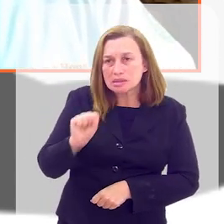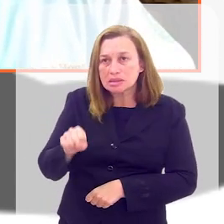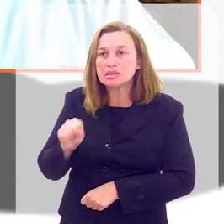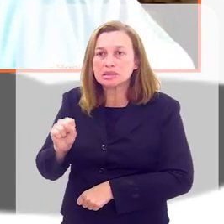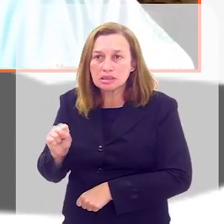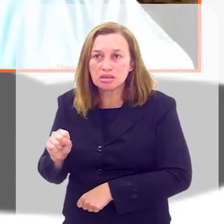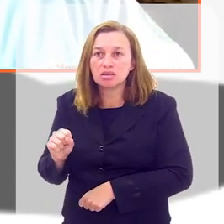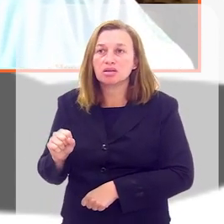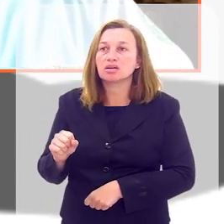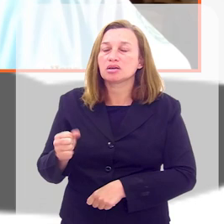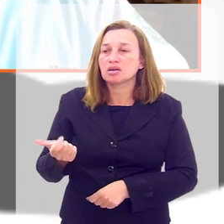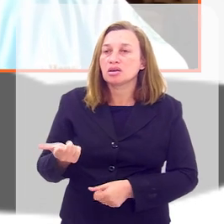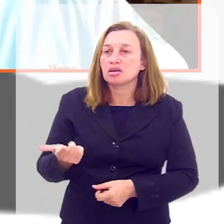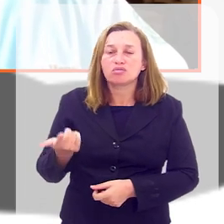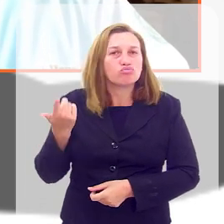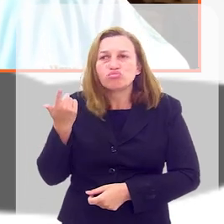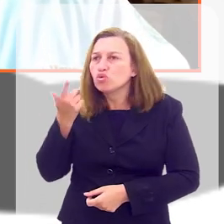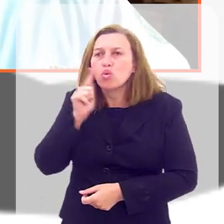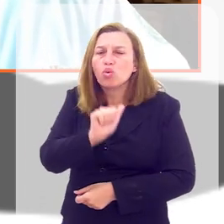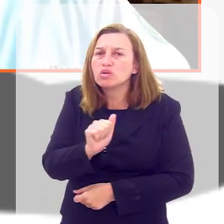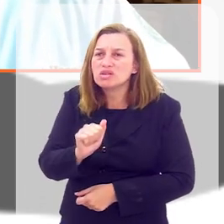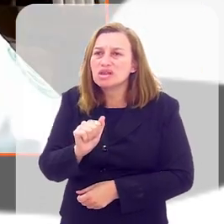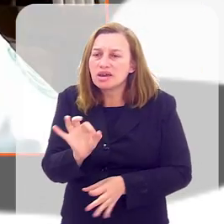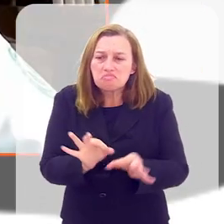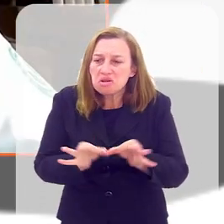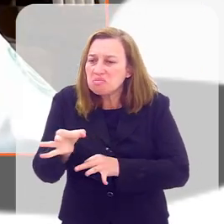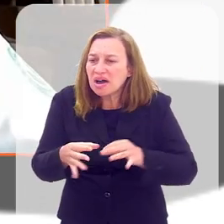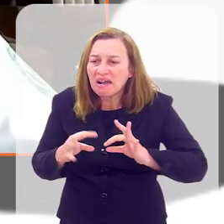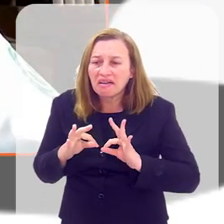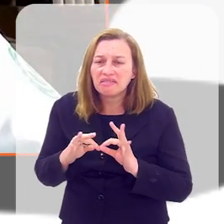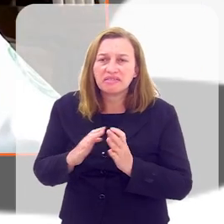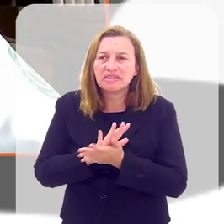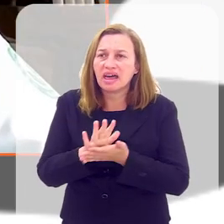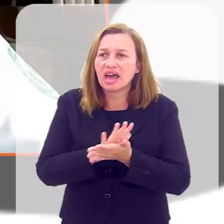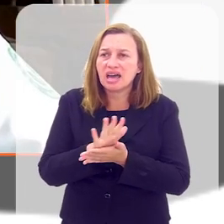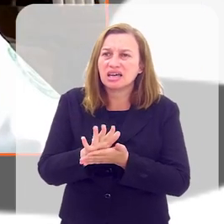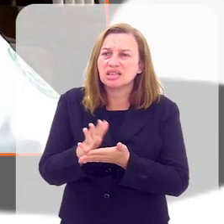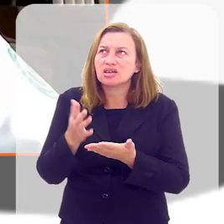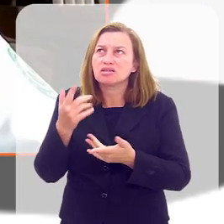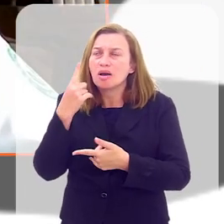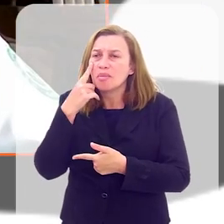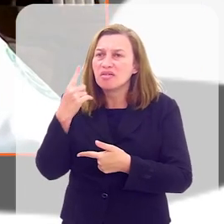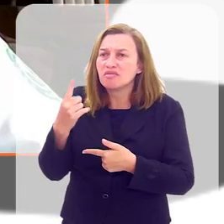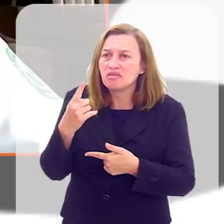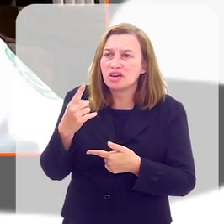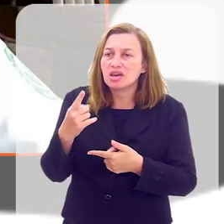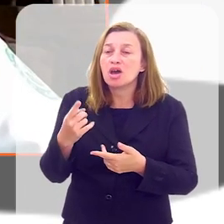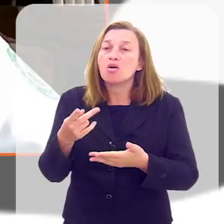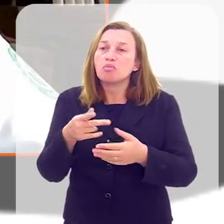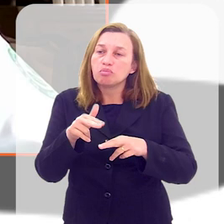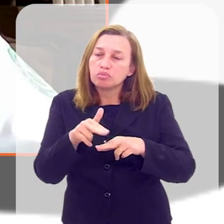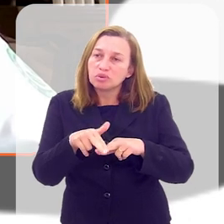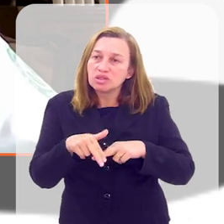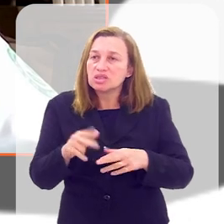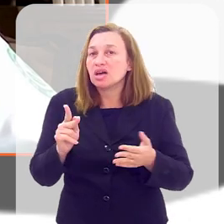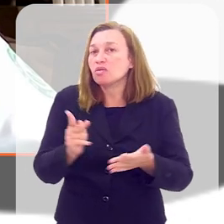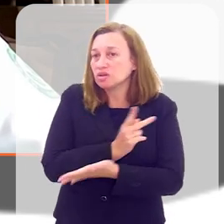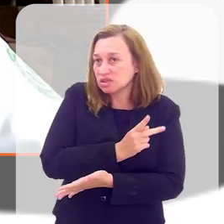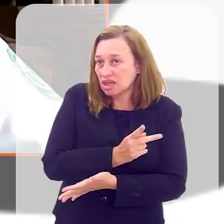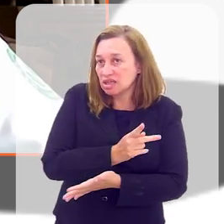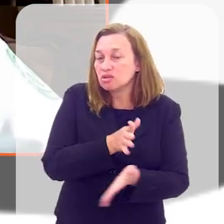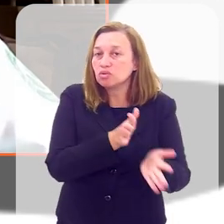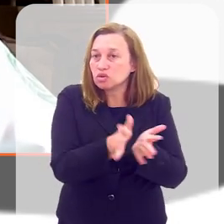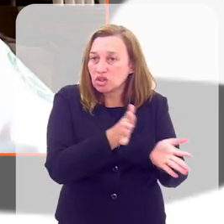O mais difícil e não consegue colocar porque não consegue planilhar isso não tem não dá para prever por isso que a coisa acaba acontecendo